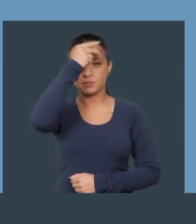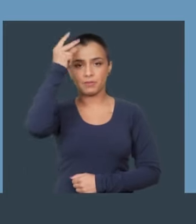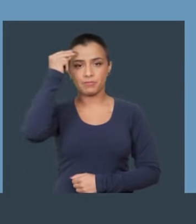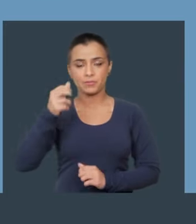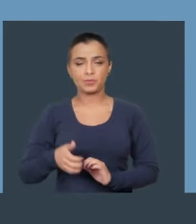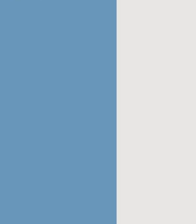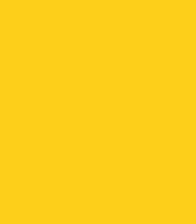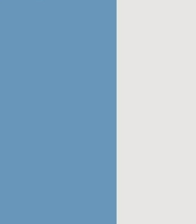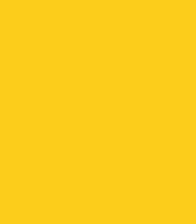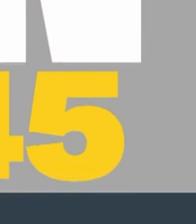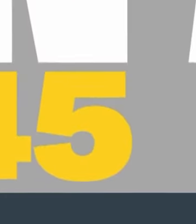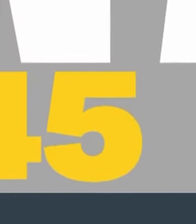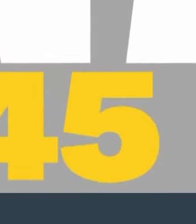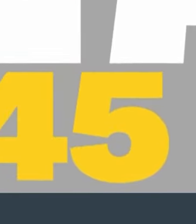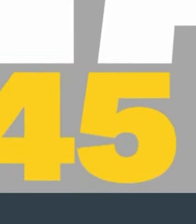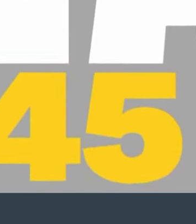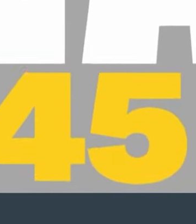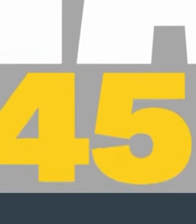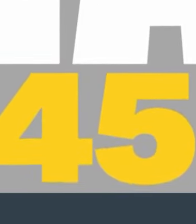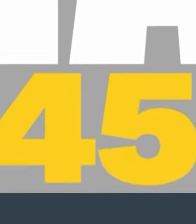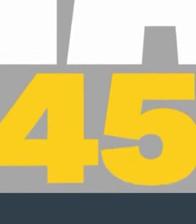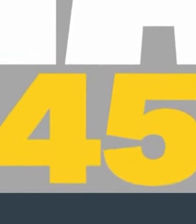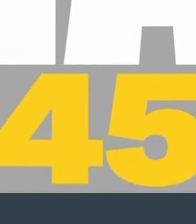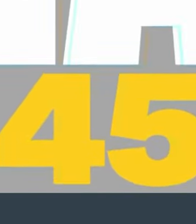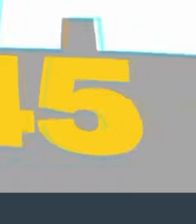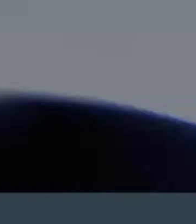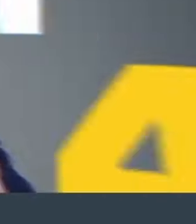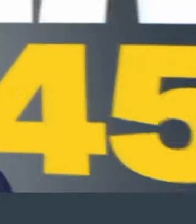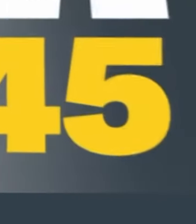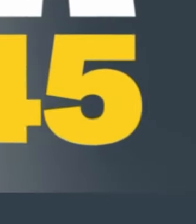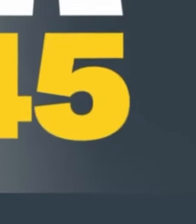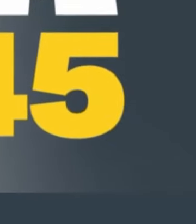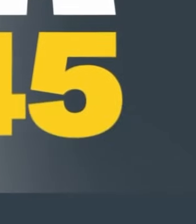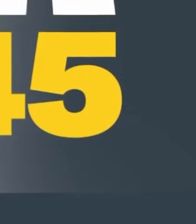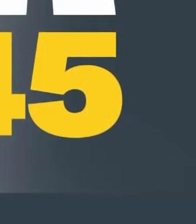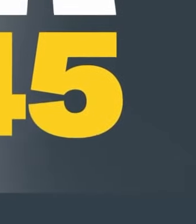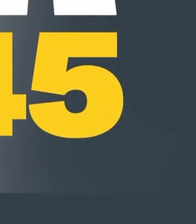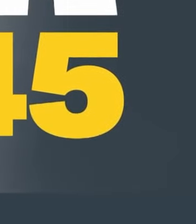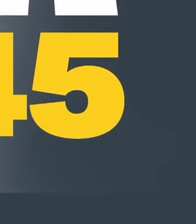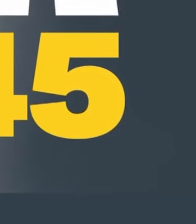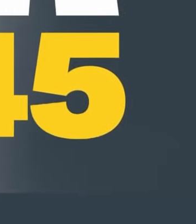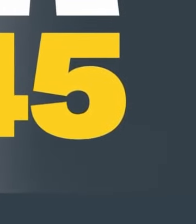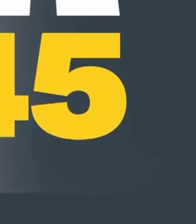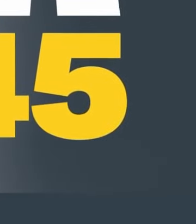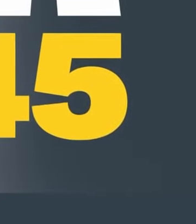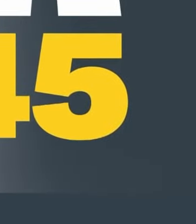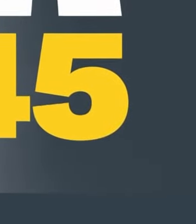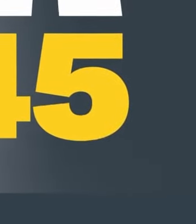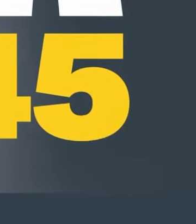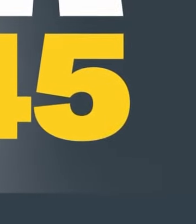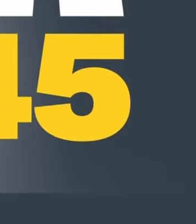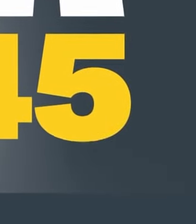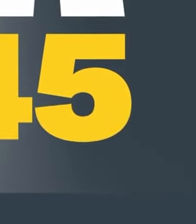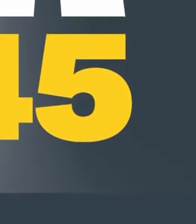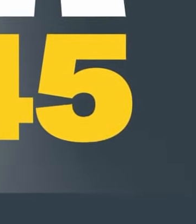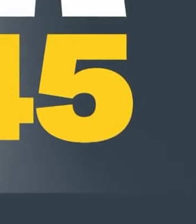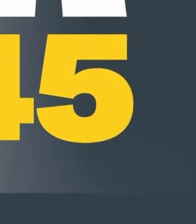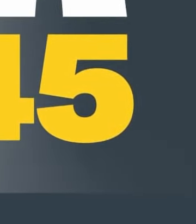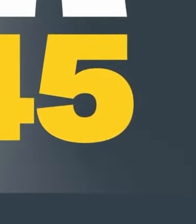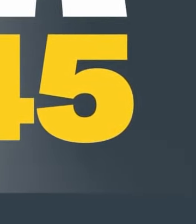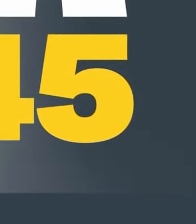Atena Prefeitão. 45 é Da Atena, 45 é a Prefeitão.